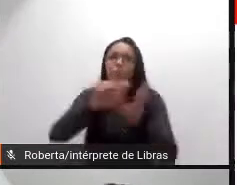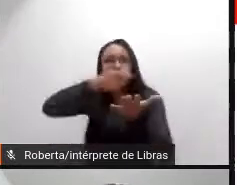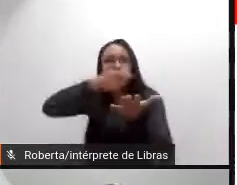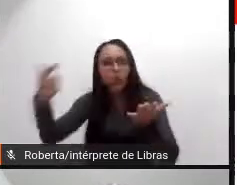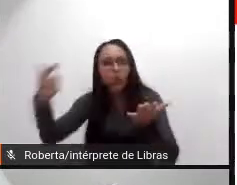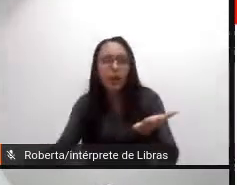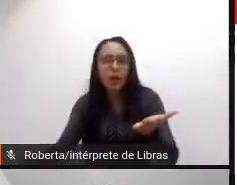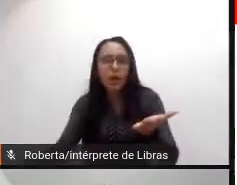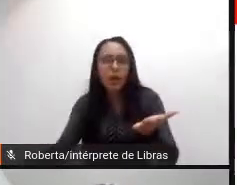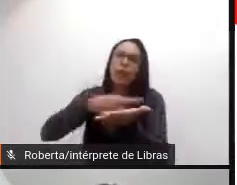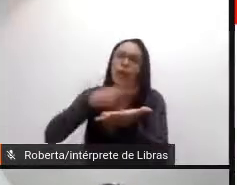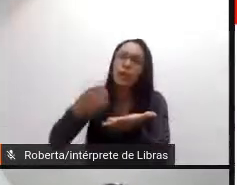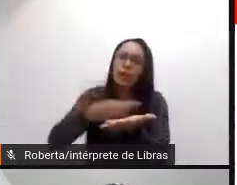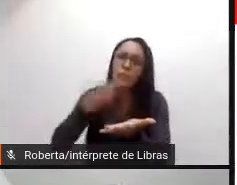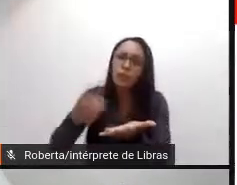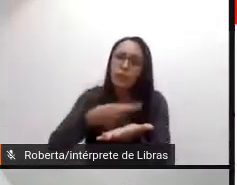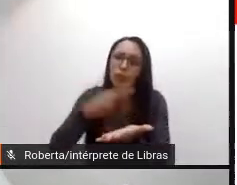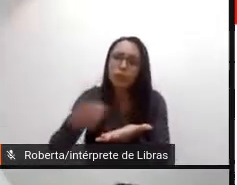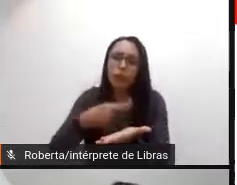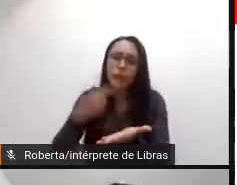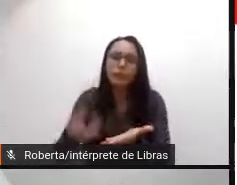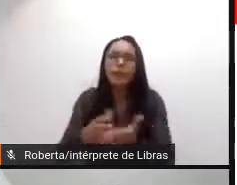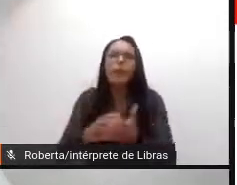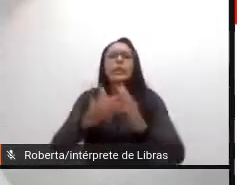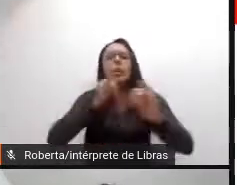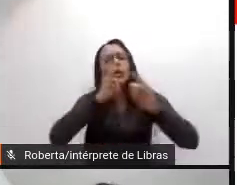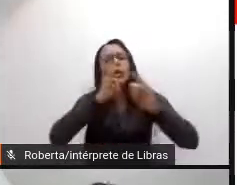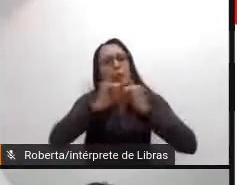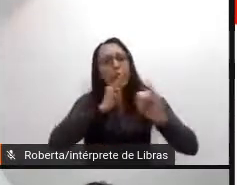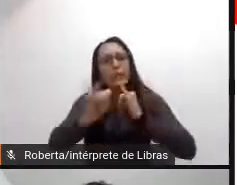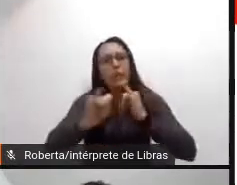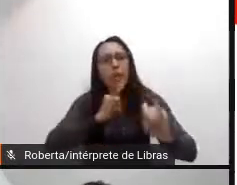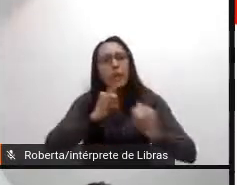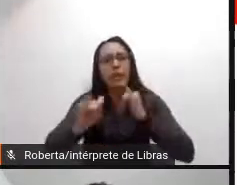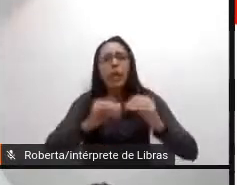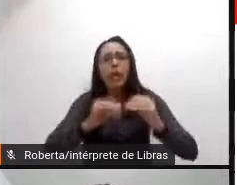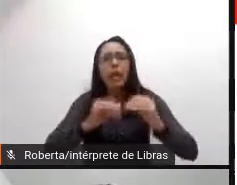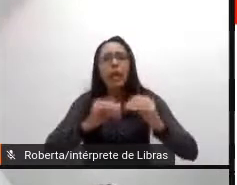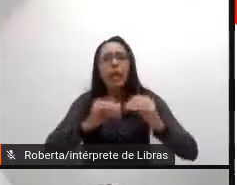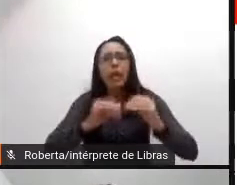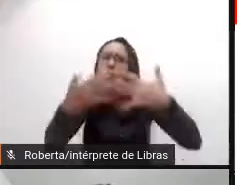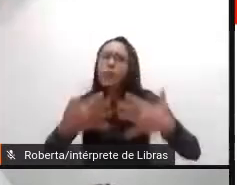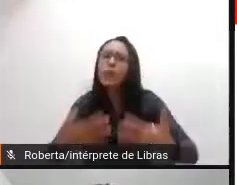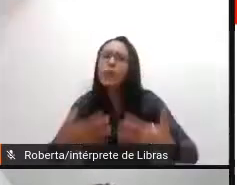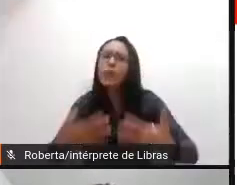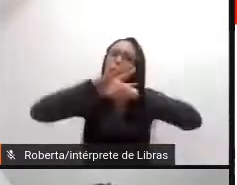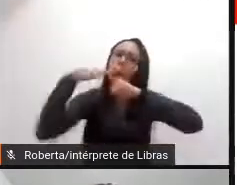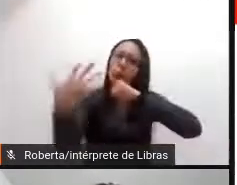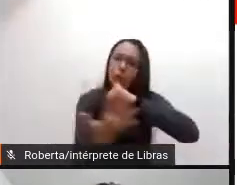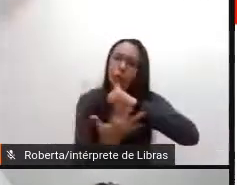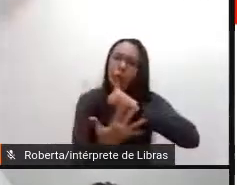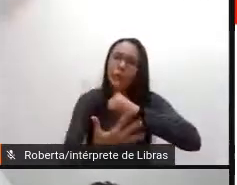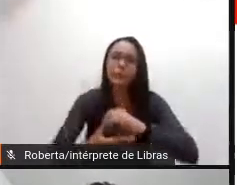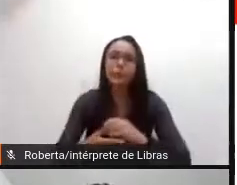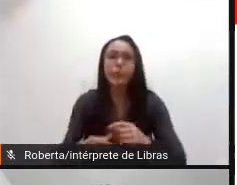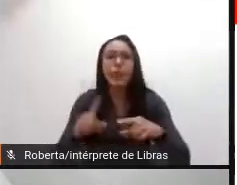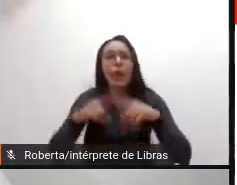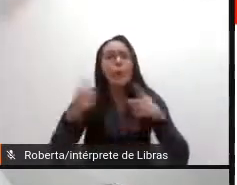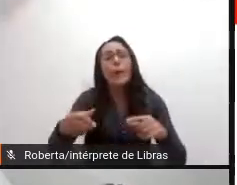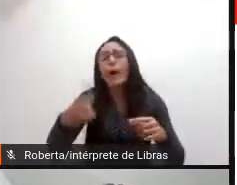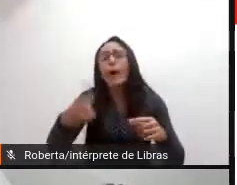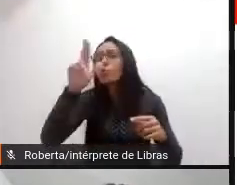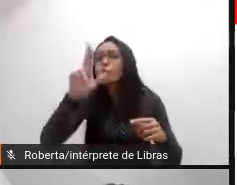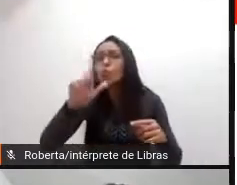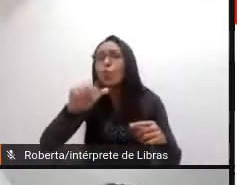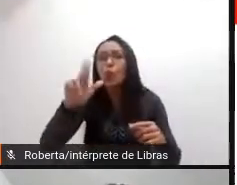revista, na própria internet, algo falando a respeito da Covid-19. mas nunca é